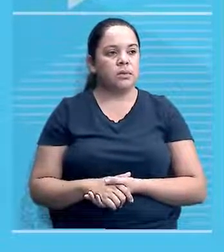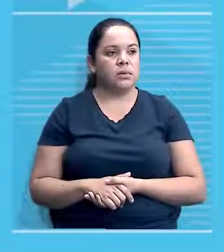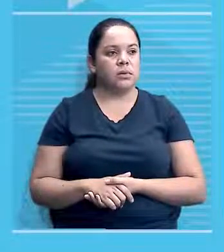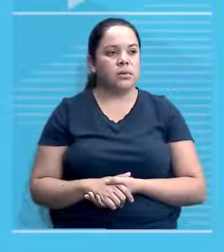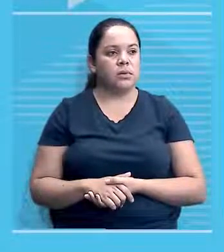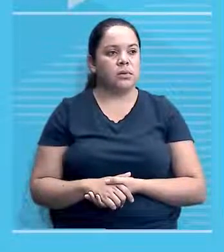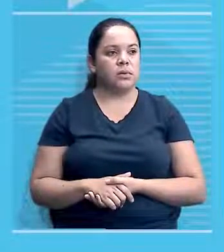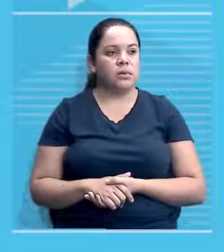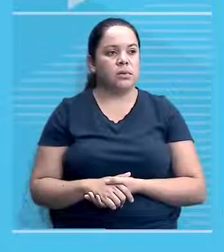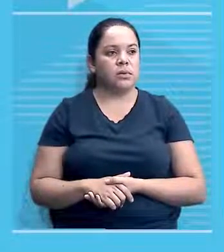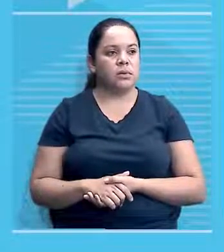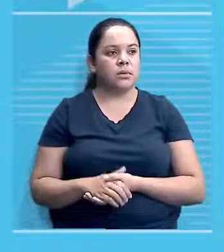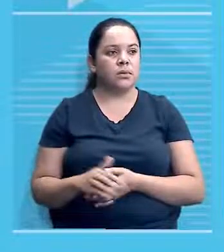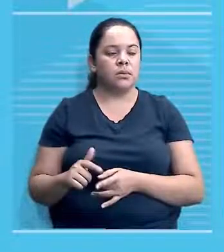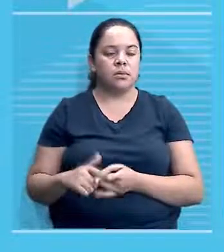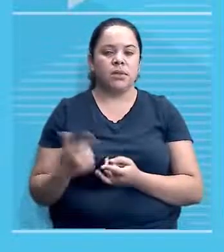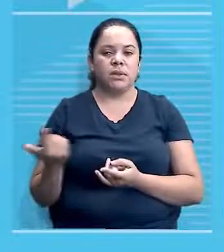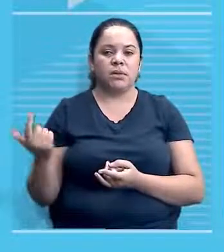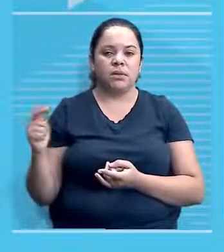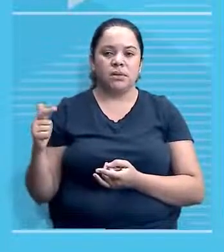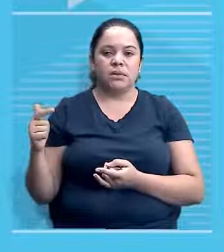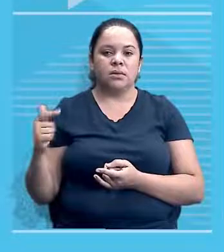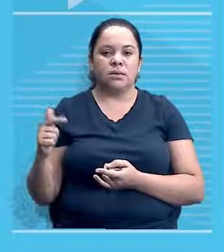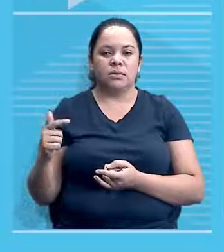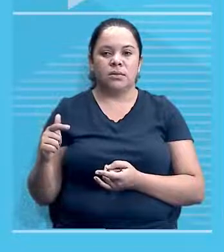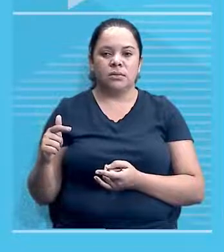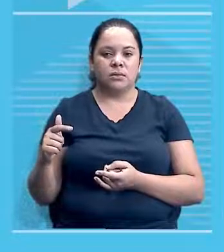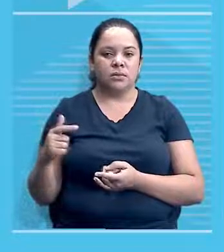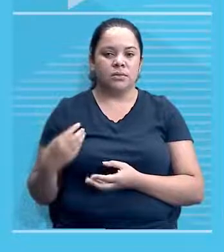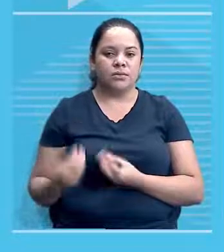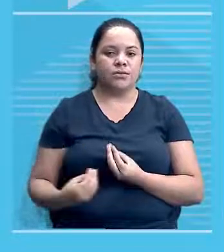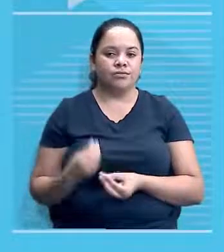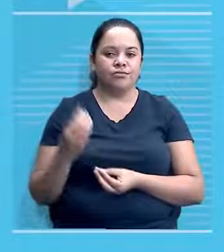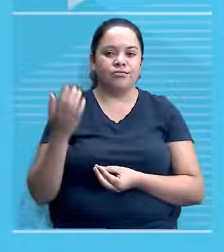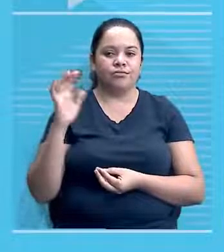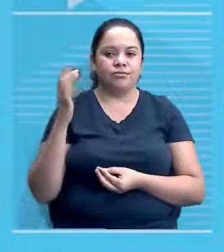só que houve um desencontro e deu tudo errado